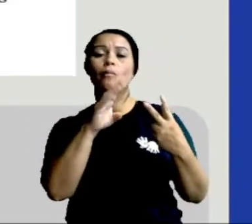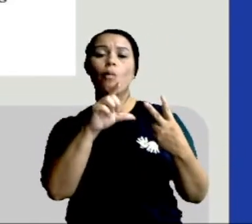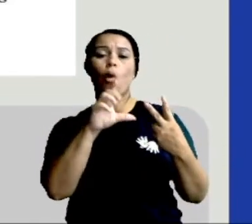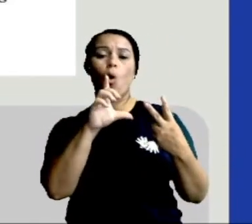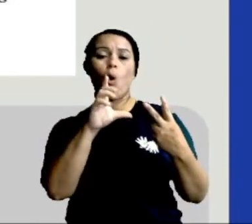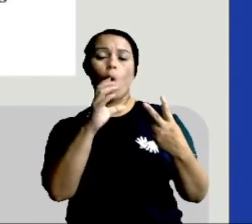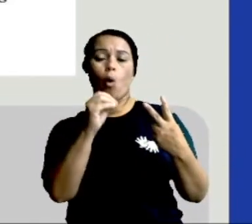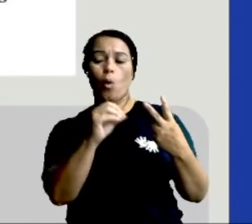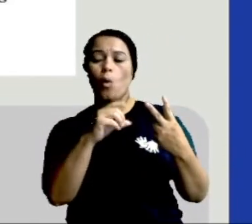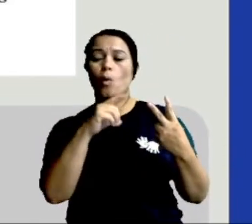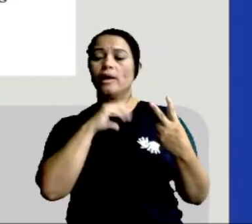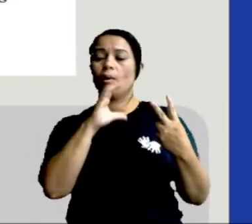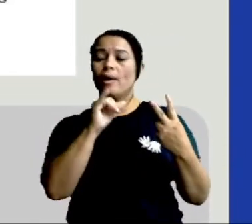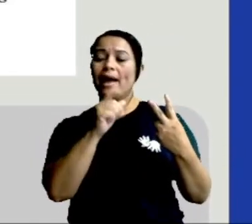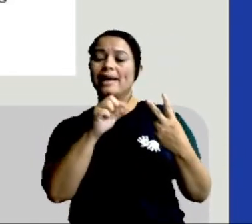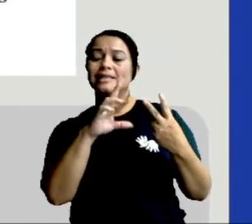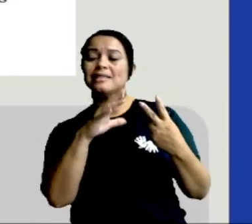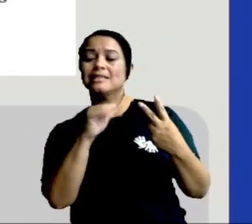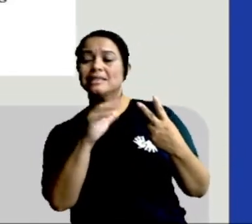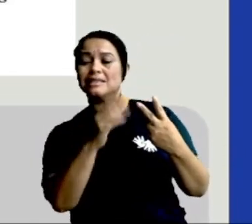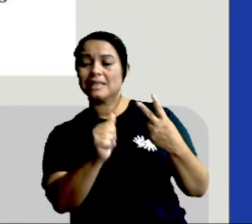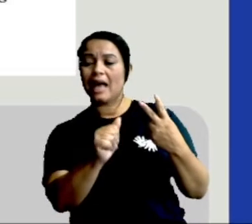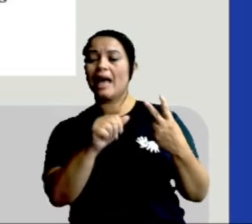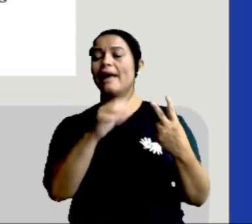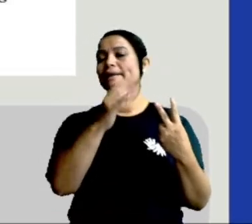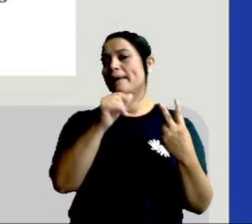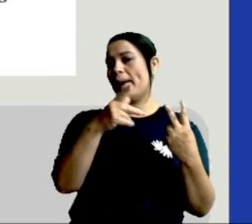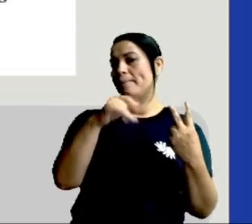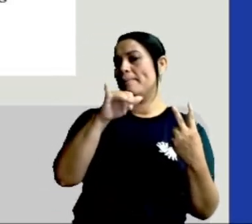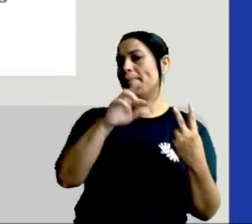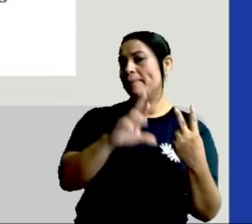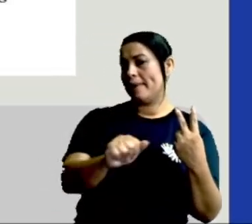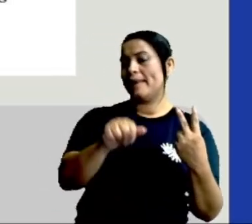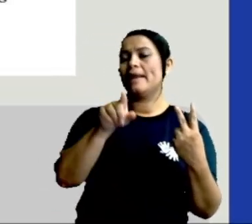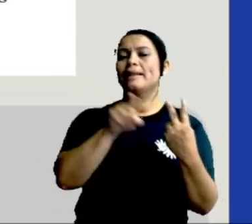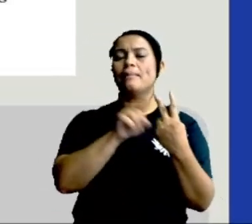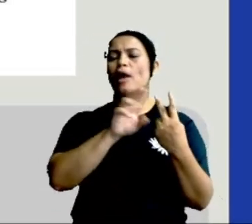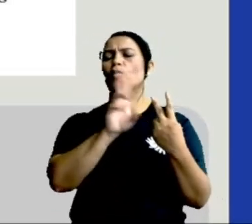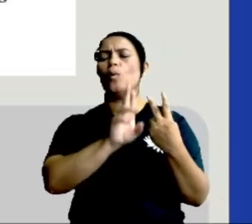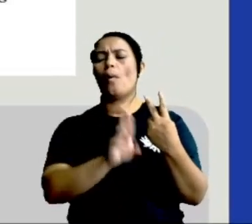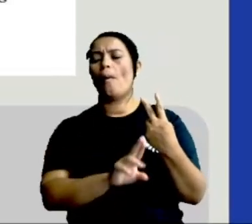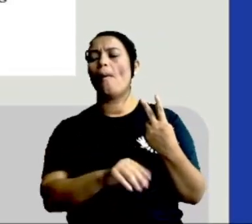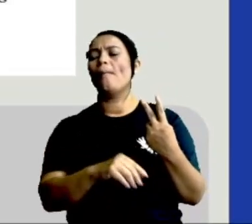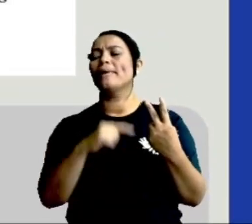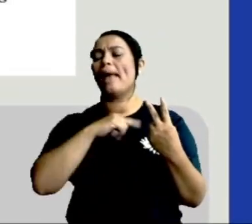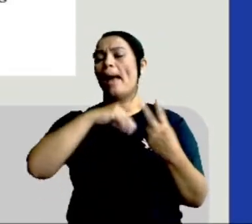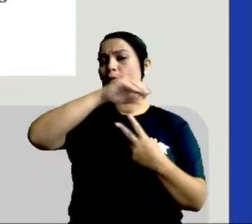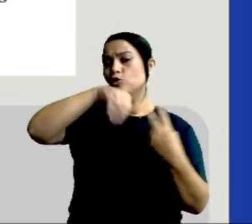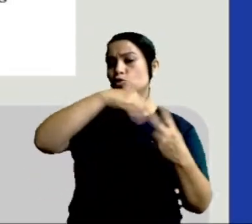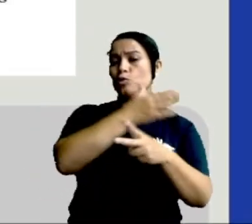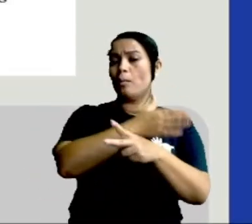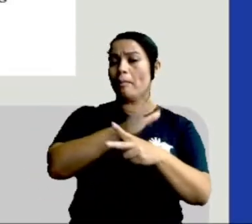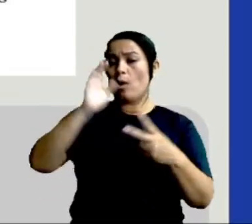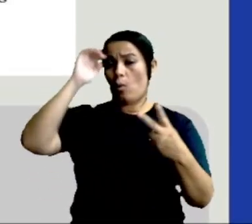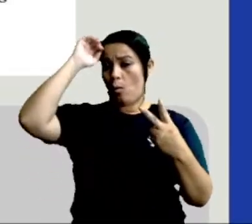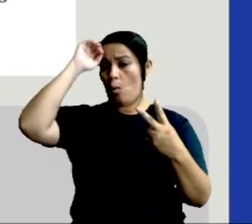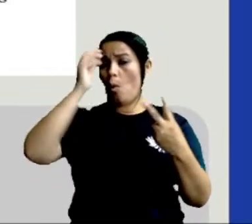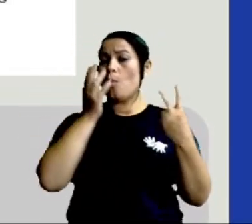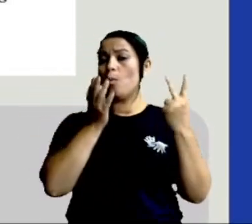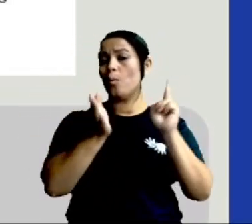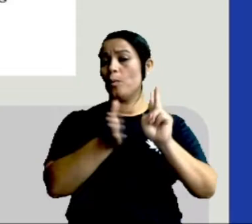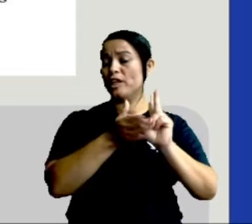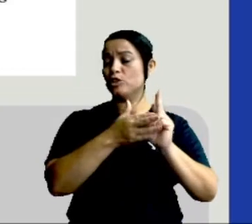também é chamado de caiçara, de mameluco, de caipira, capial, que é a mistura do branco com o